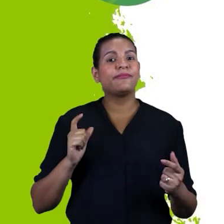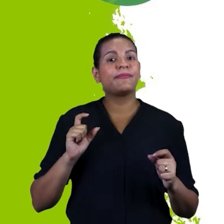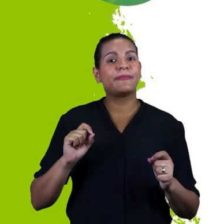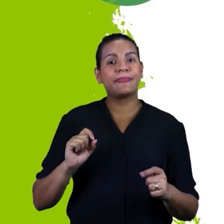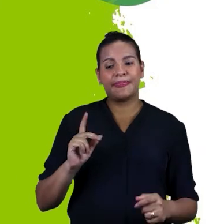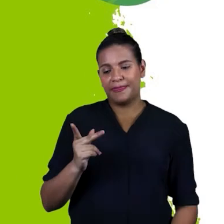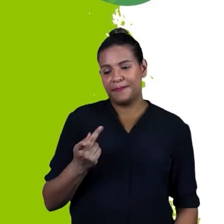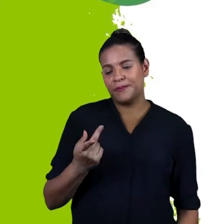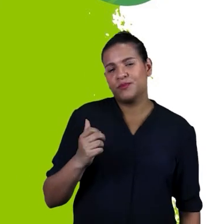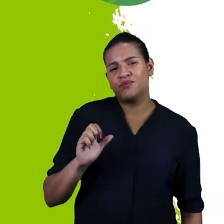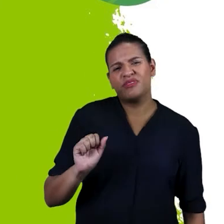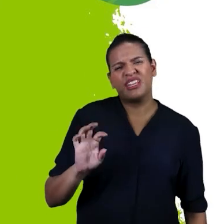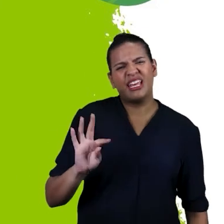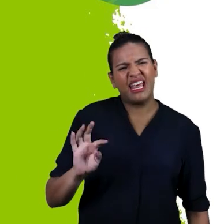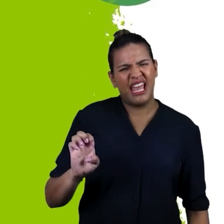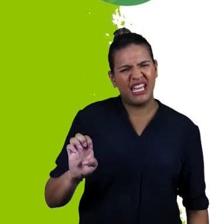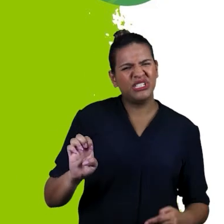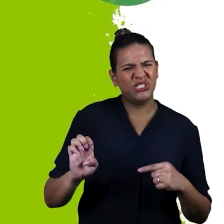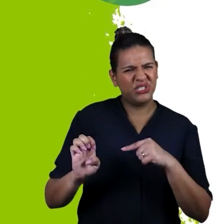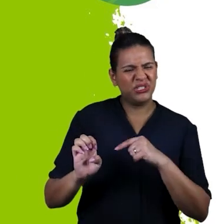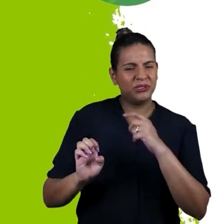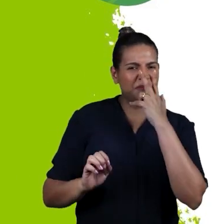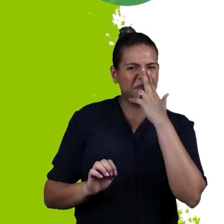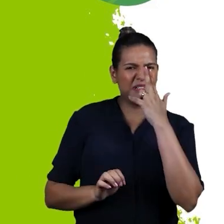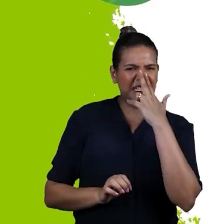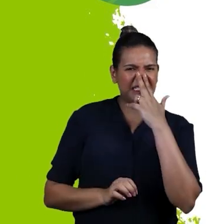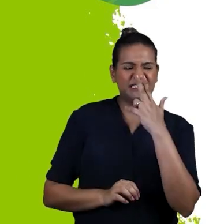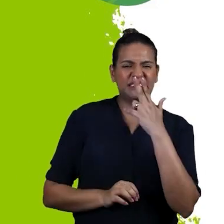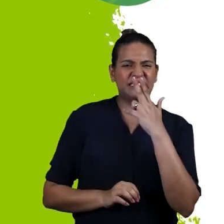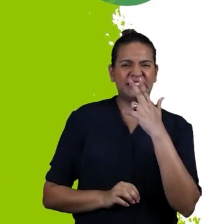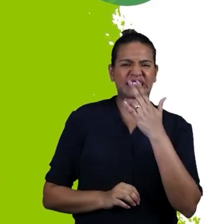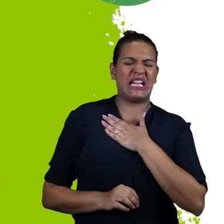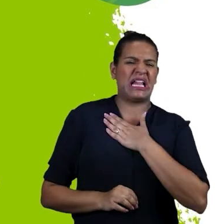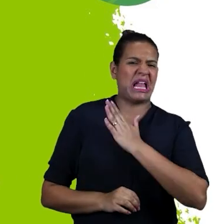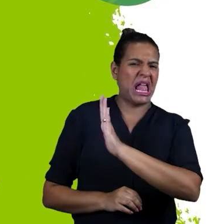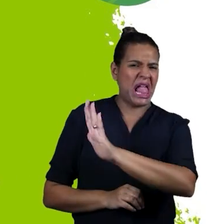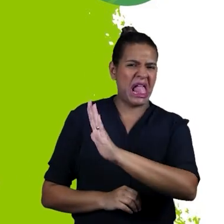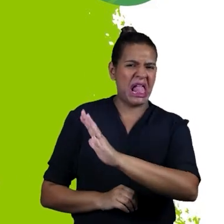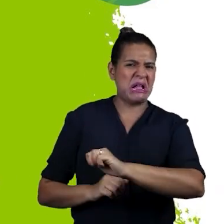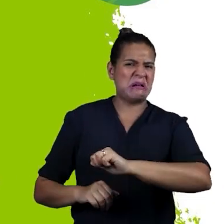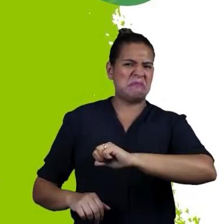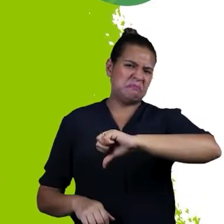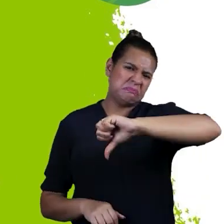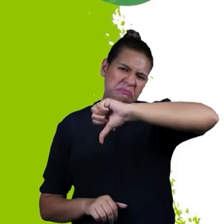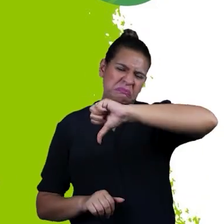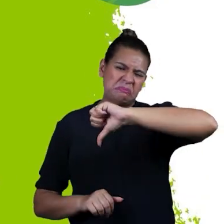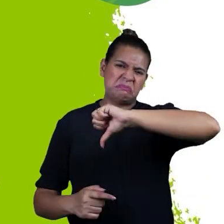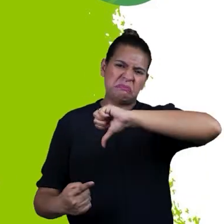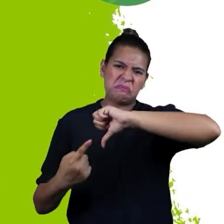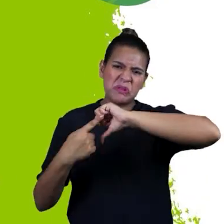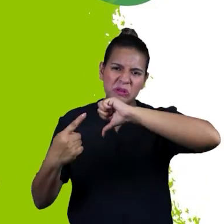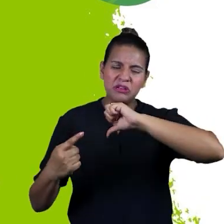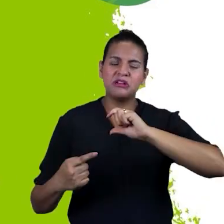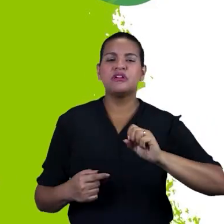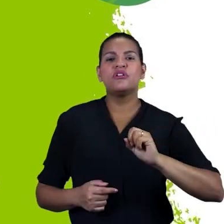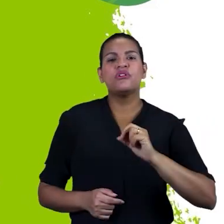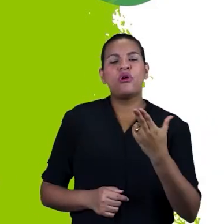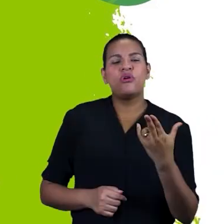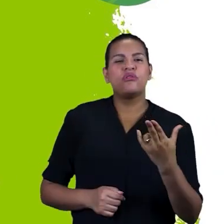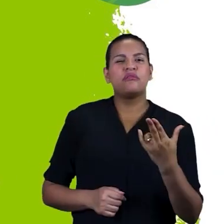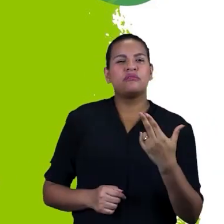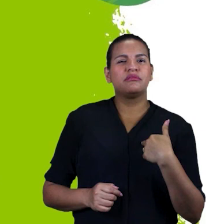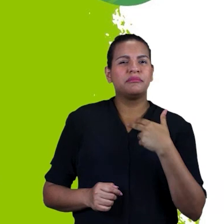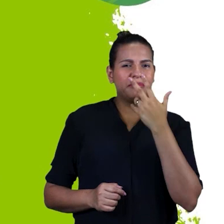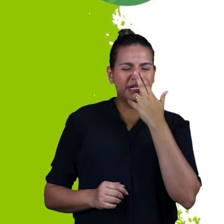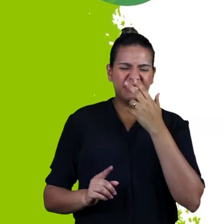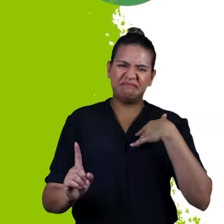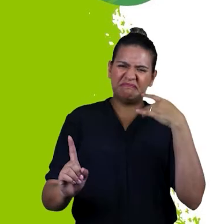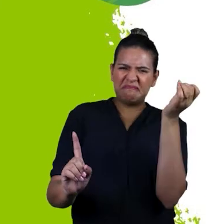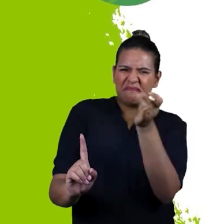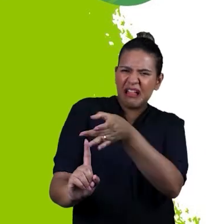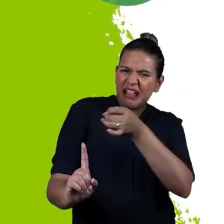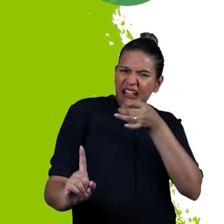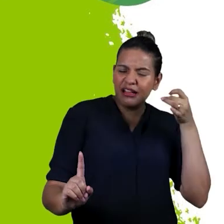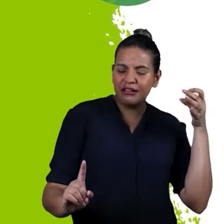sociais, como a questão do hate, essa cultura do cancelamento que a gente vê hoje em